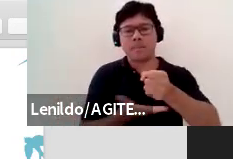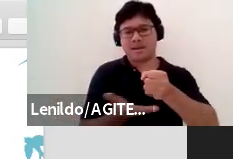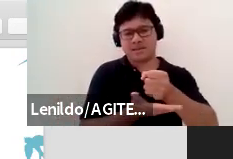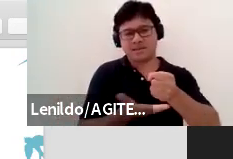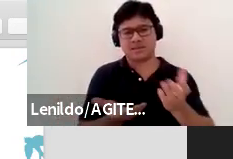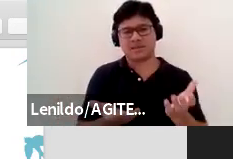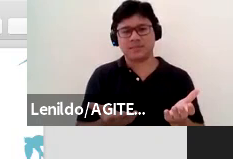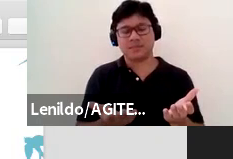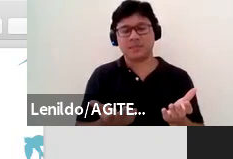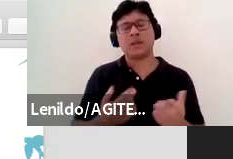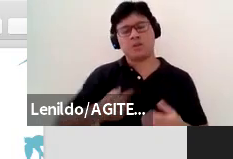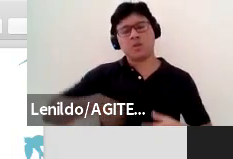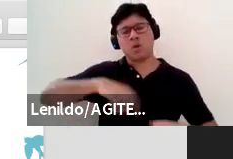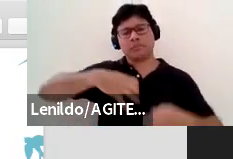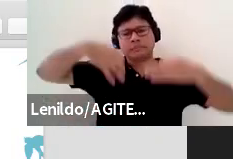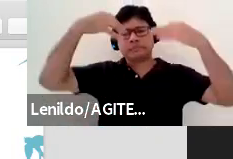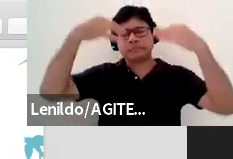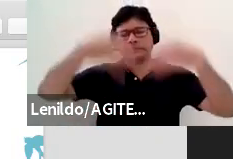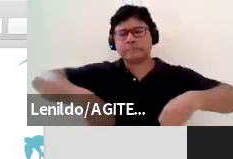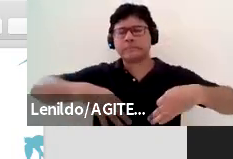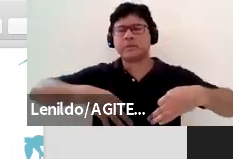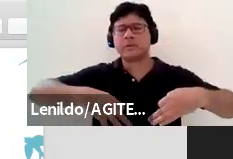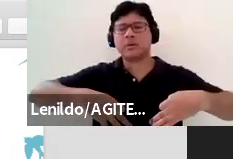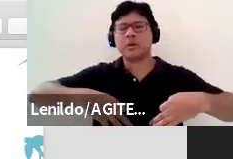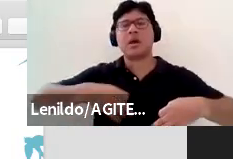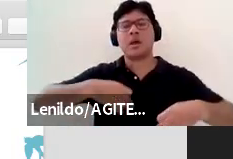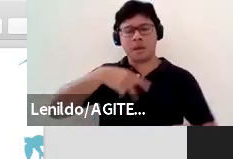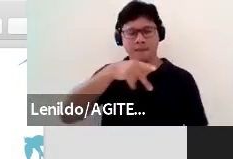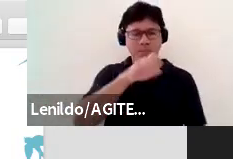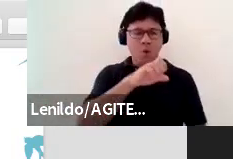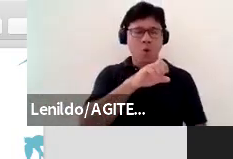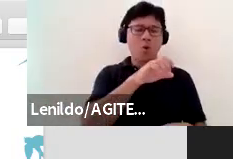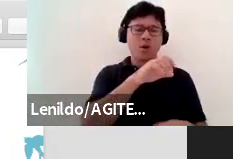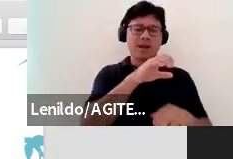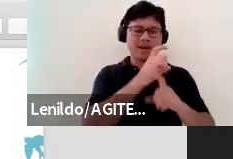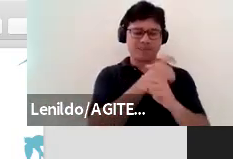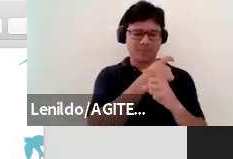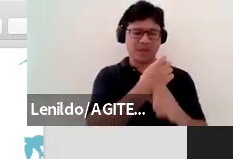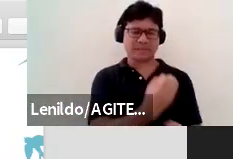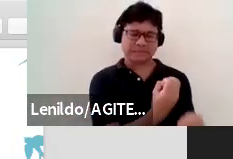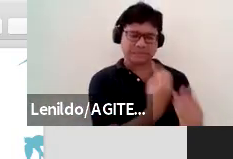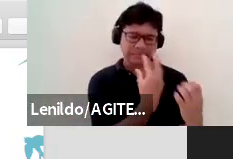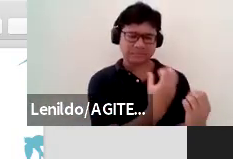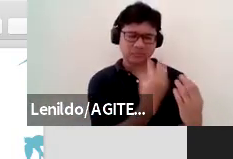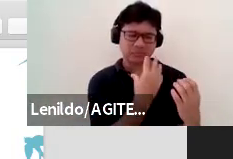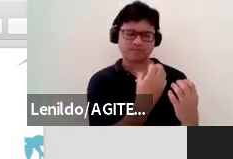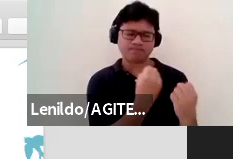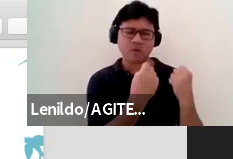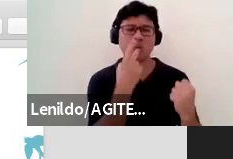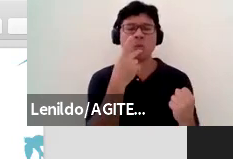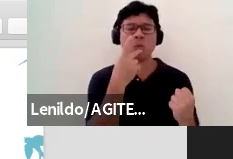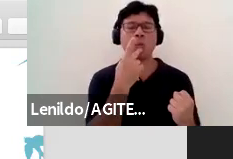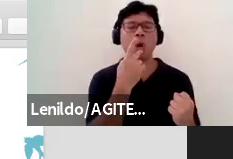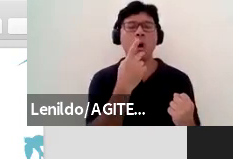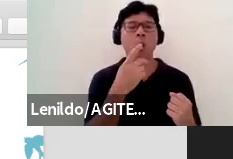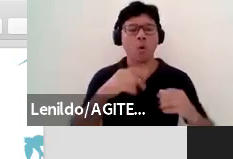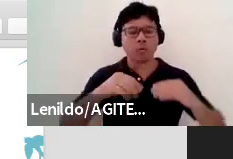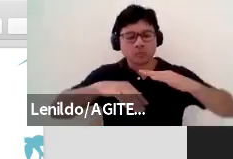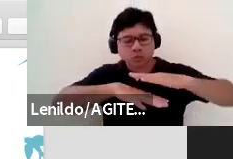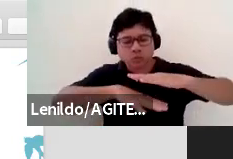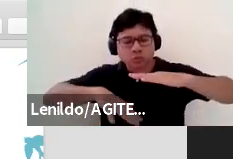gente tem certeza de que a gente teve na PUC uma base muito sólida, né? um solo comum